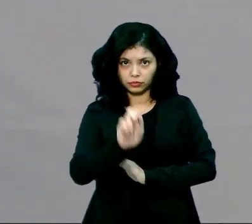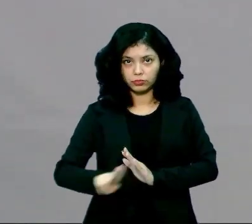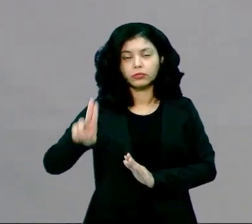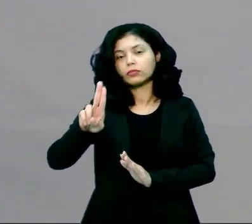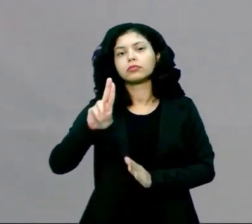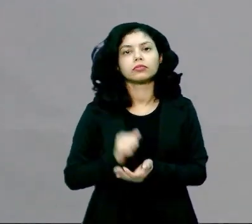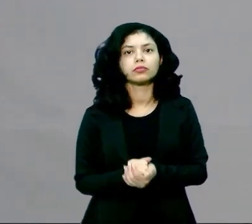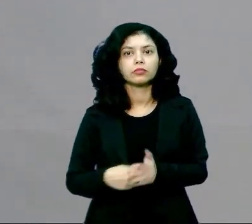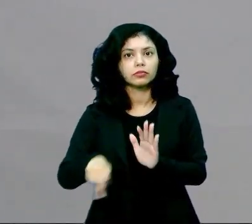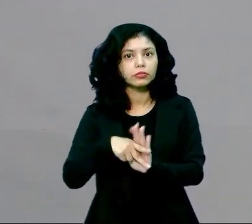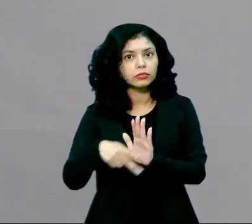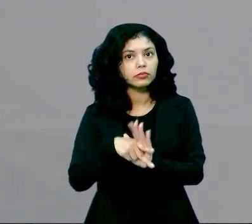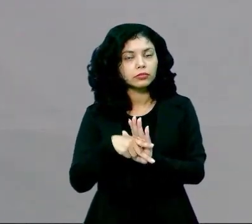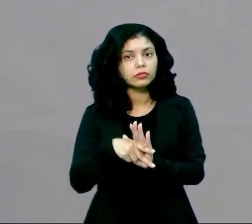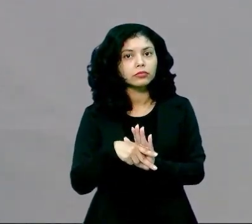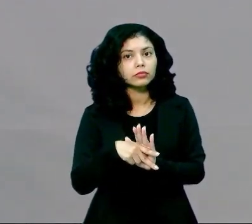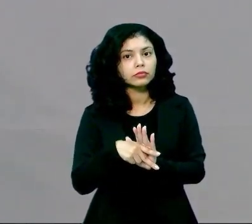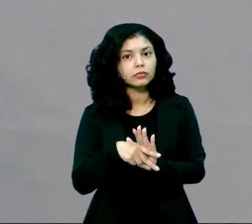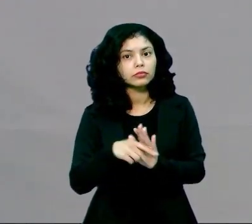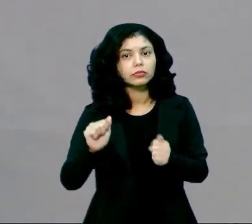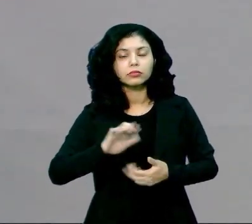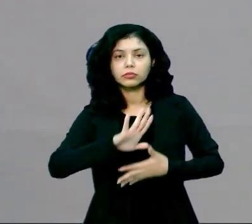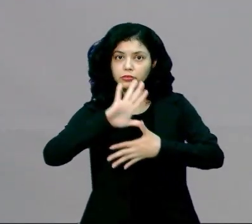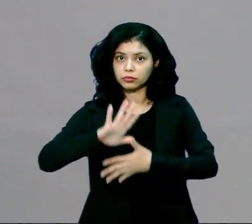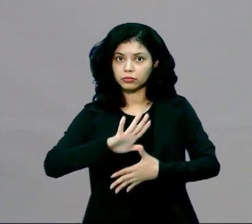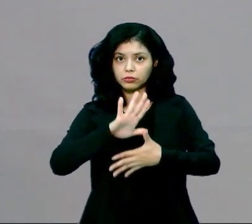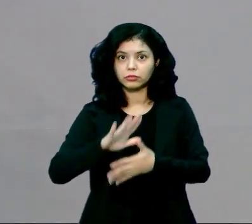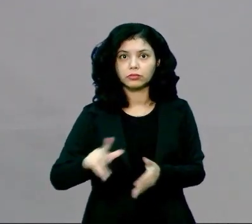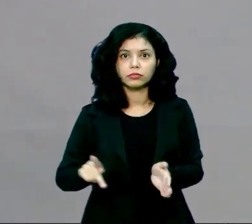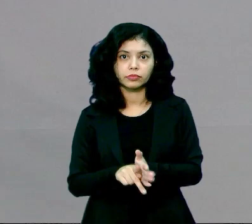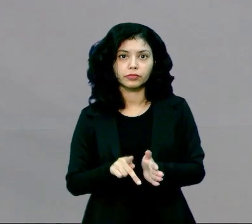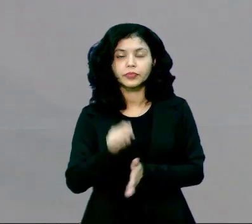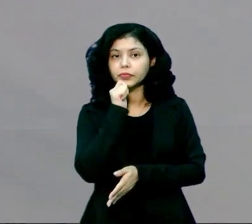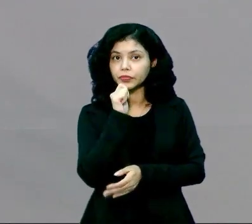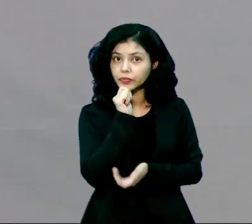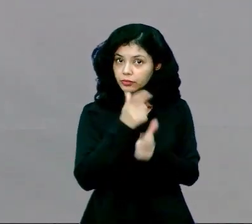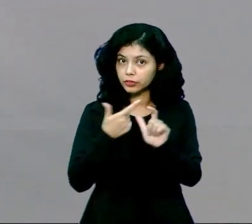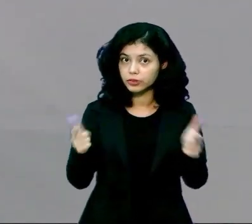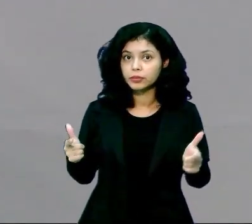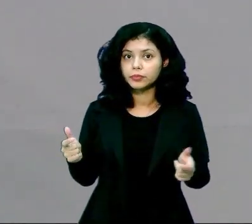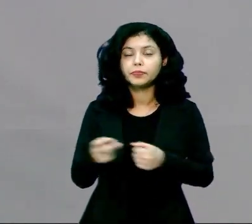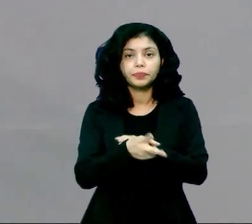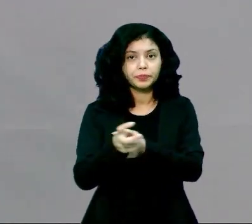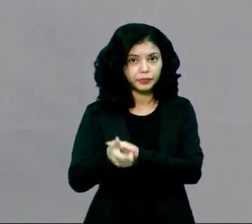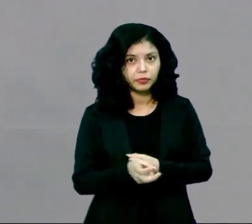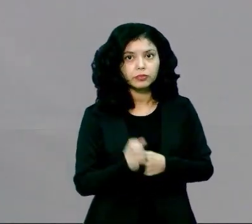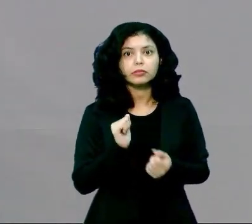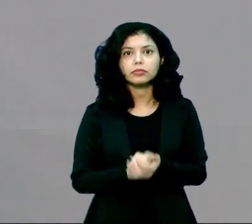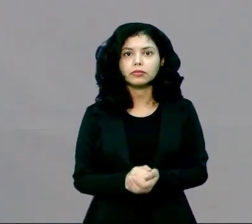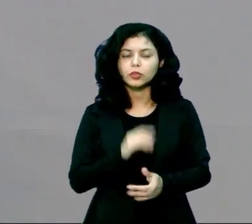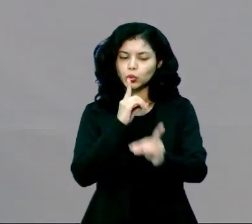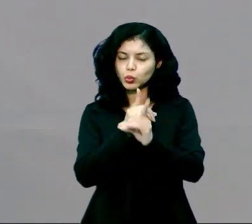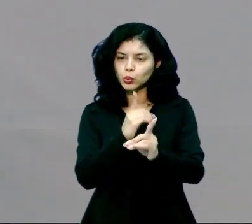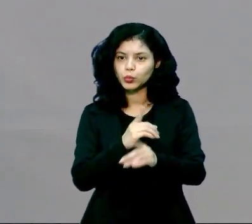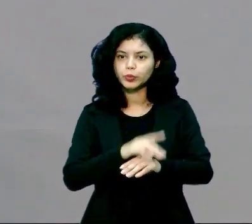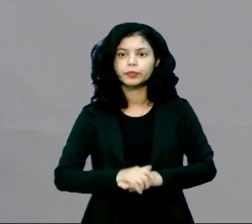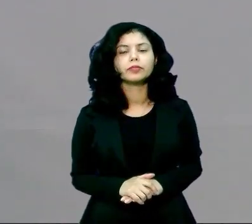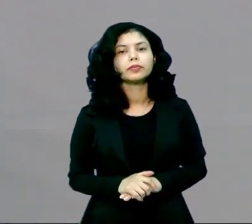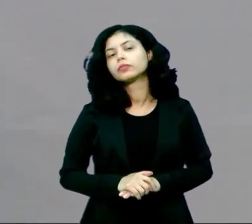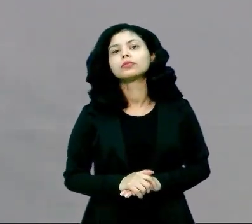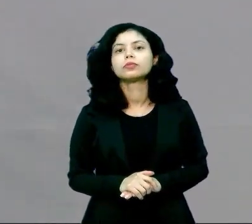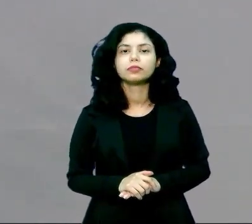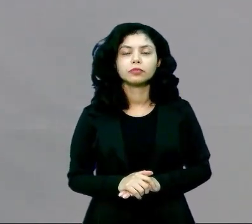né? Sendo que a América, como um continente inteiro, ainda era uma área de exploração, de descobrimento,